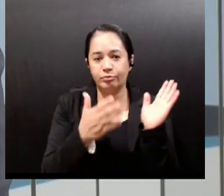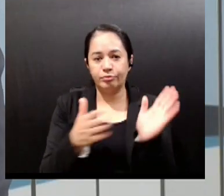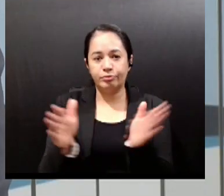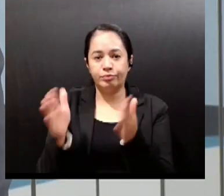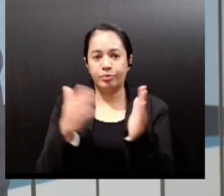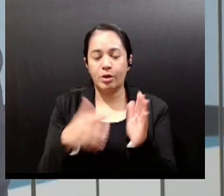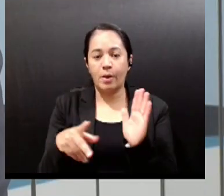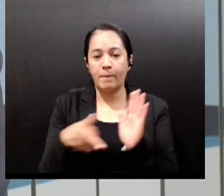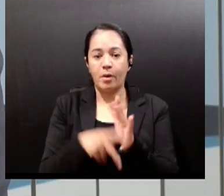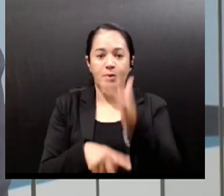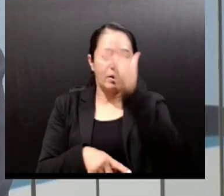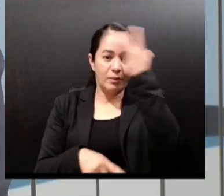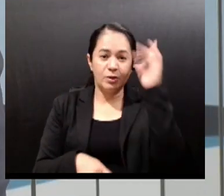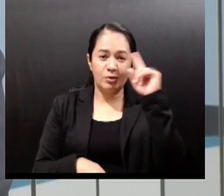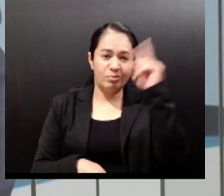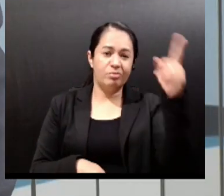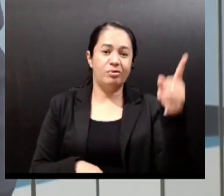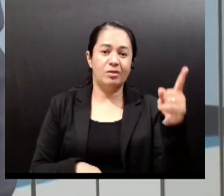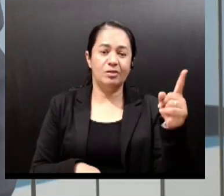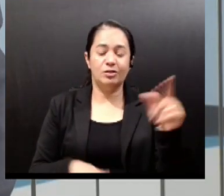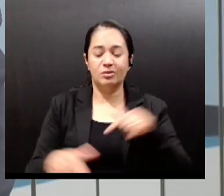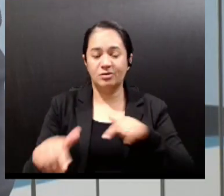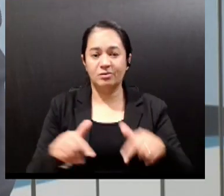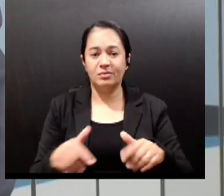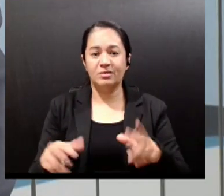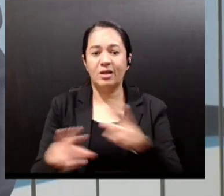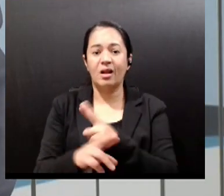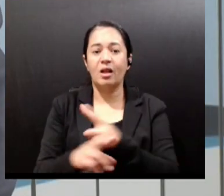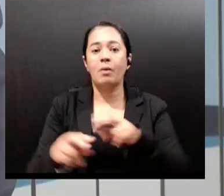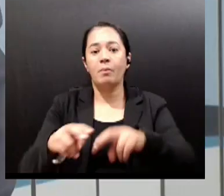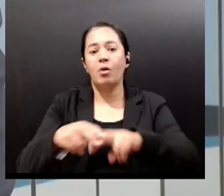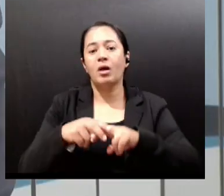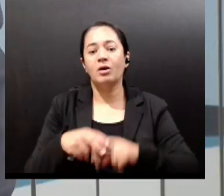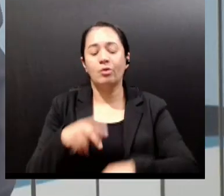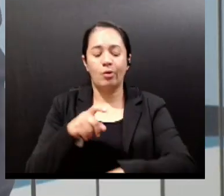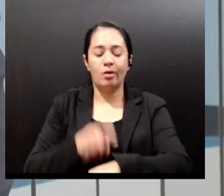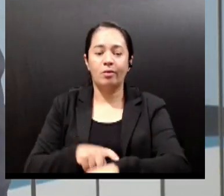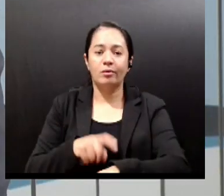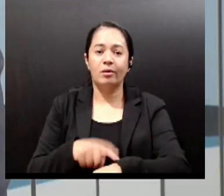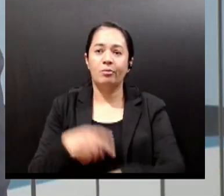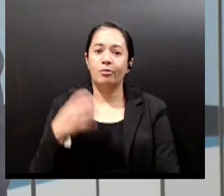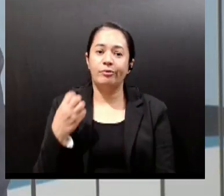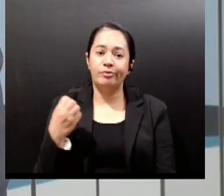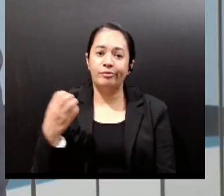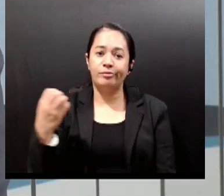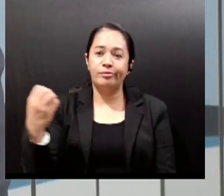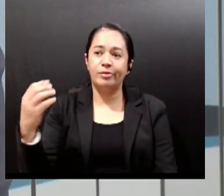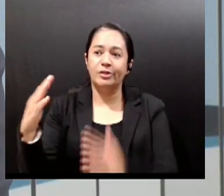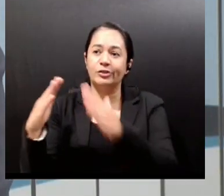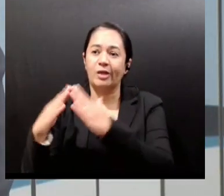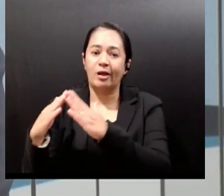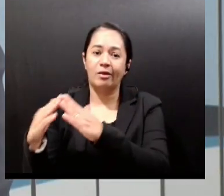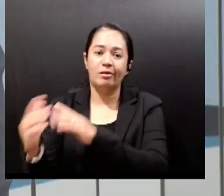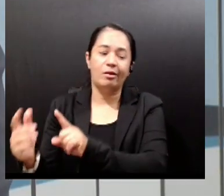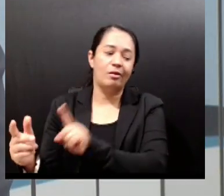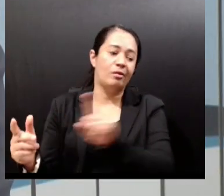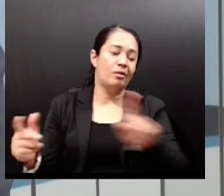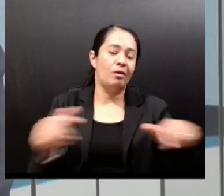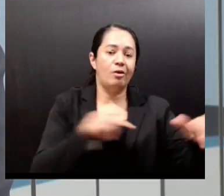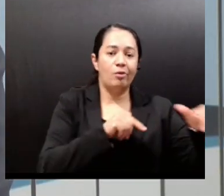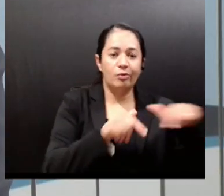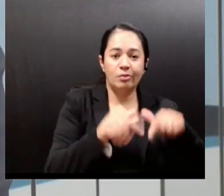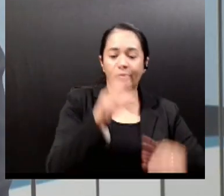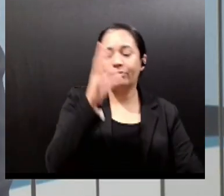dia de trabalho está relacionada ao tempo de viagem de casa até o trabalho. Quando você tem